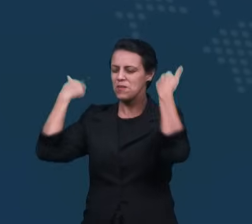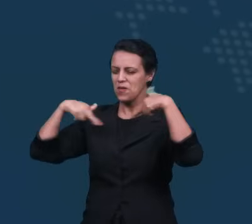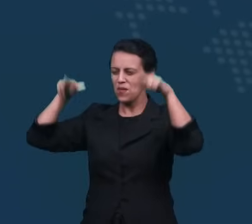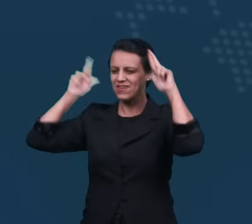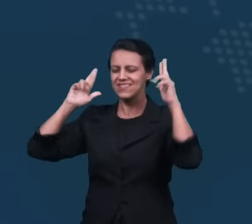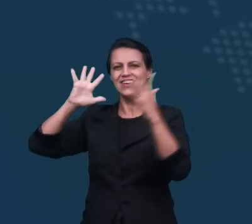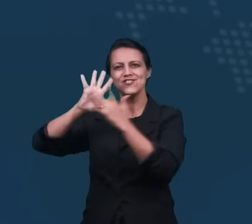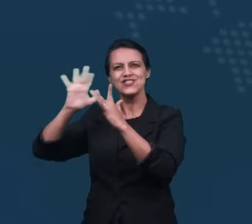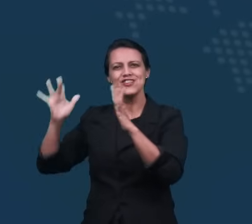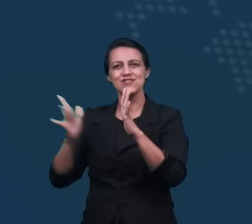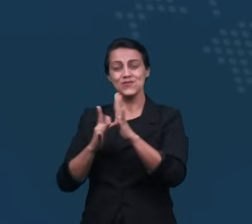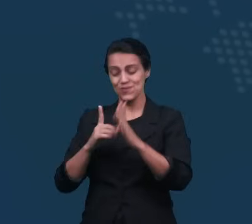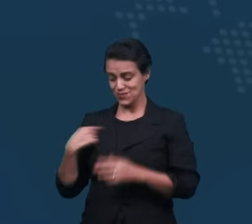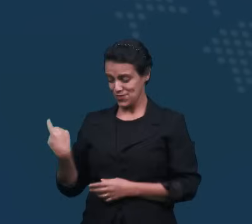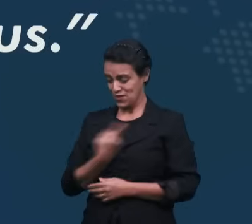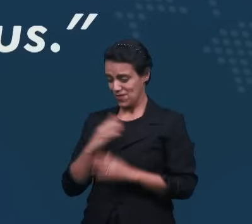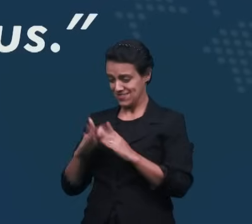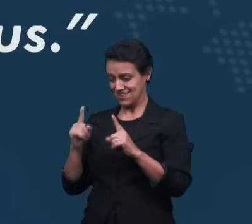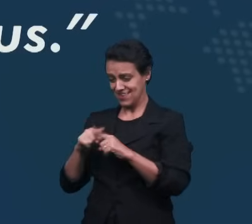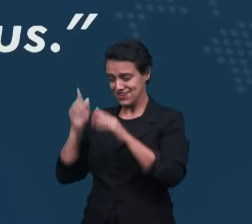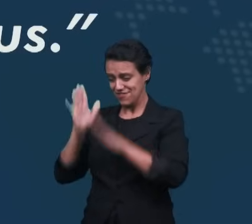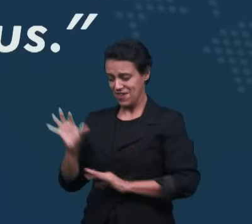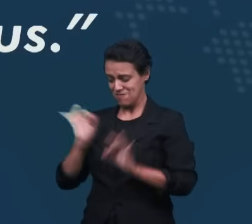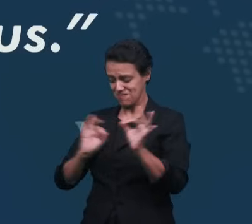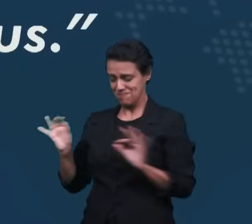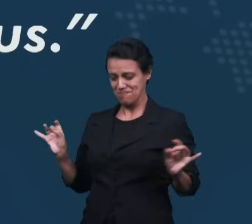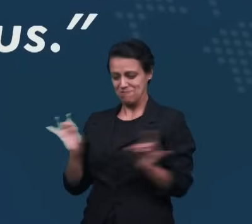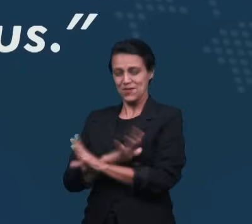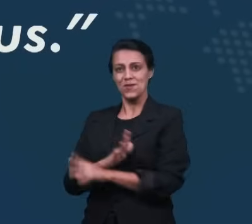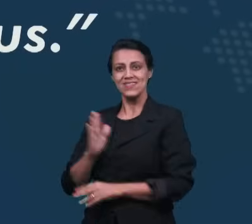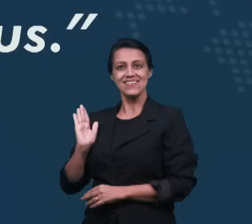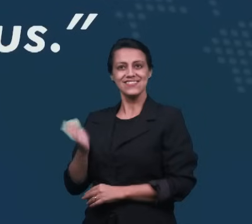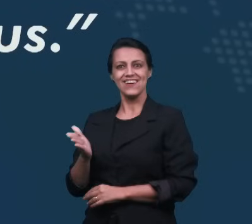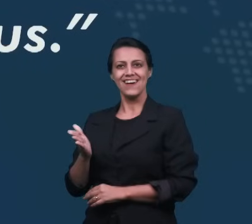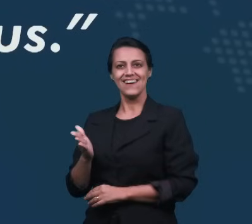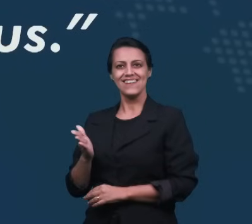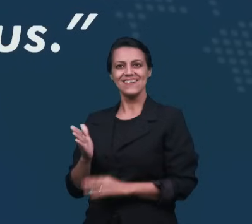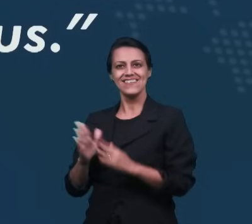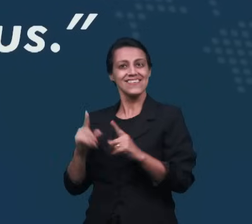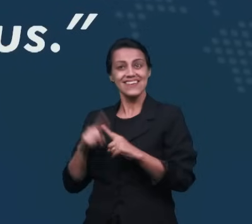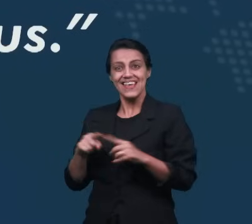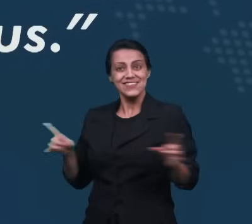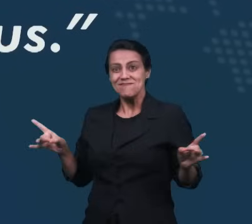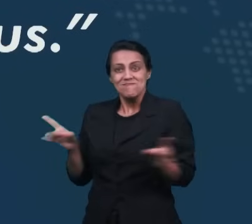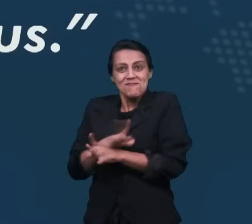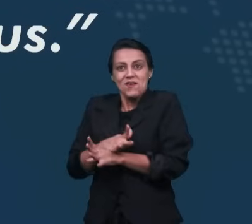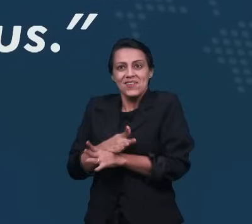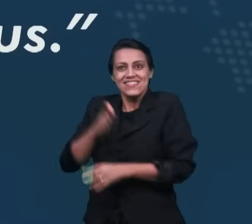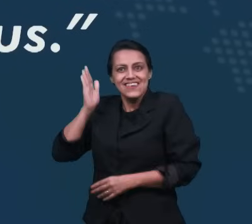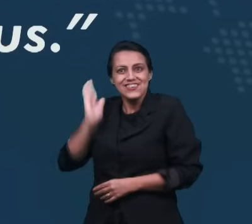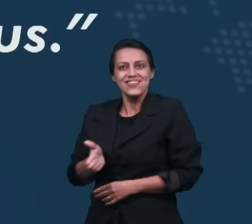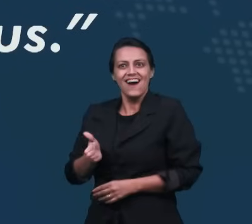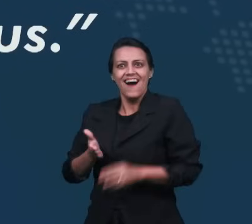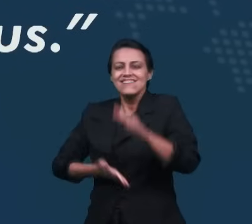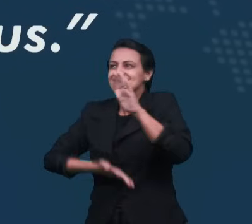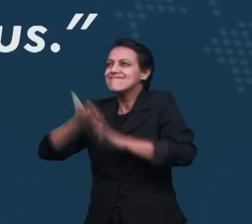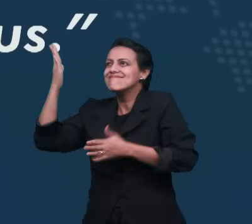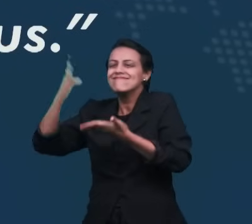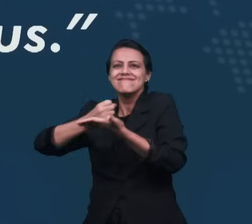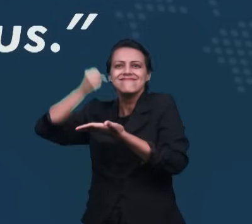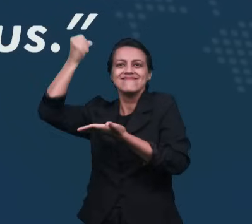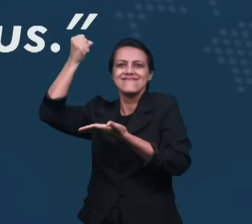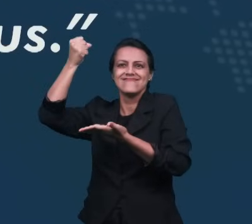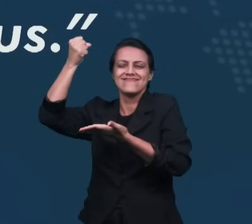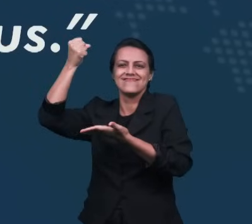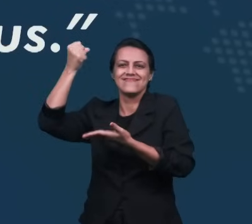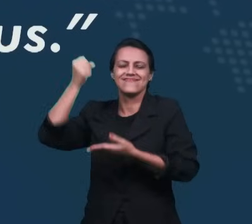E já sua esposa se aprontou. A igreja não vai se aprontar, ela tem que estar pronta. E aí está o grande